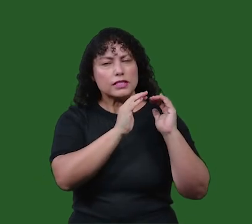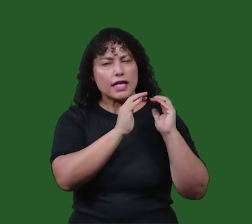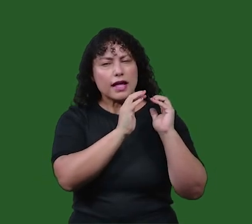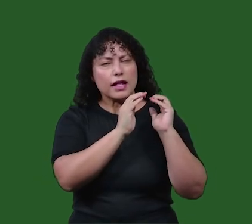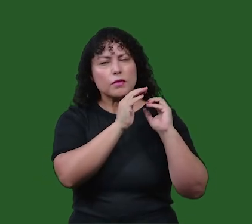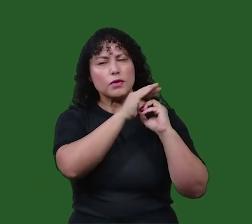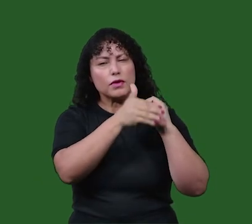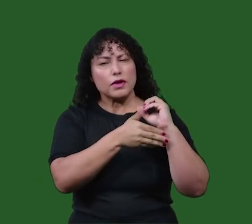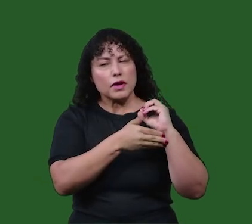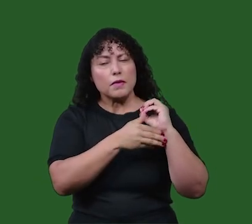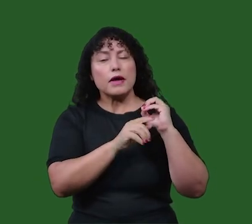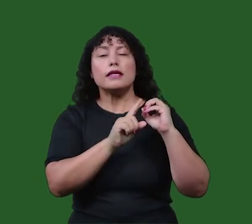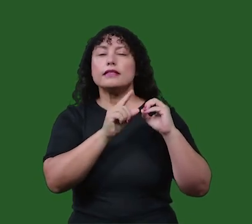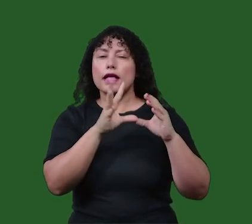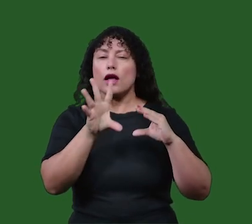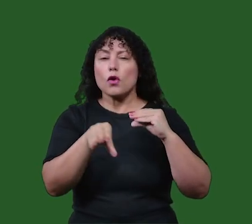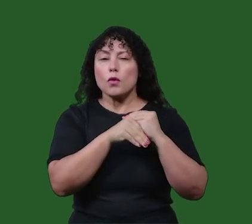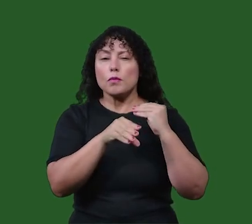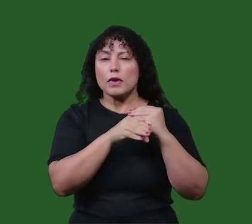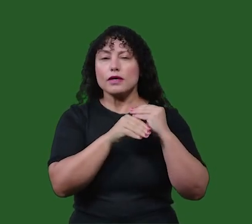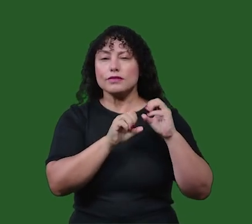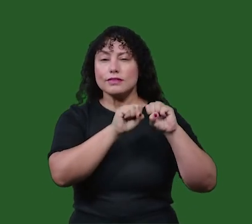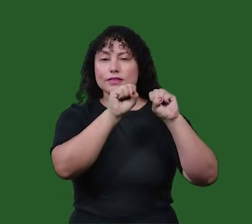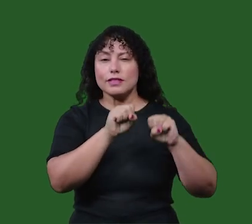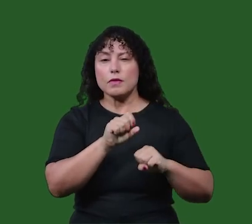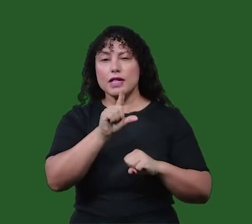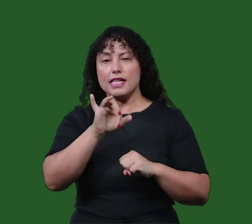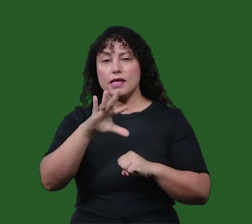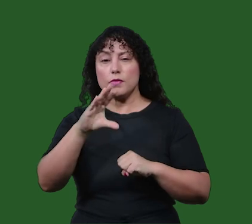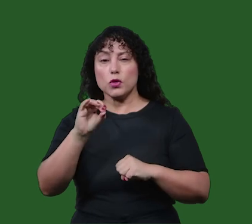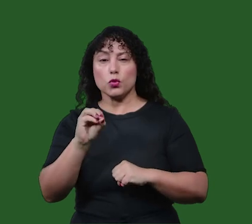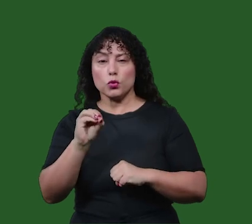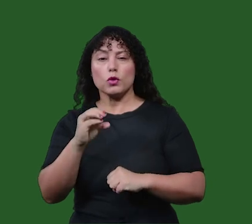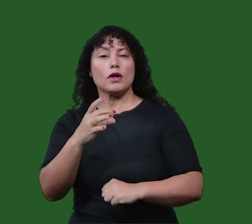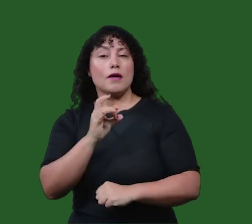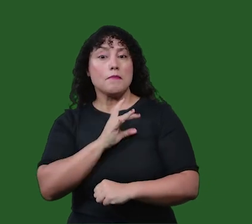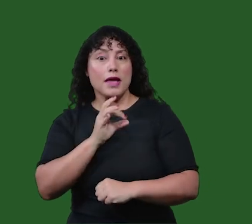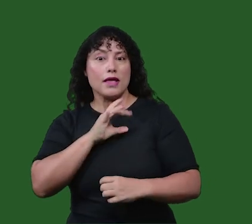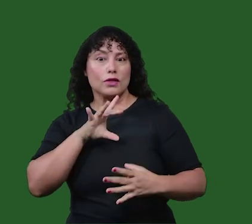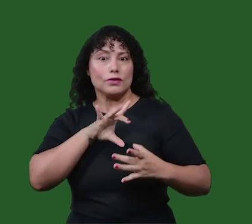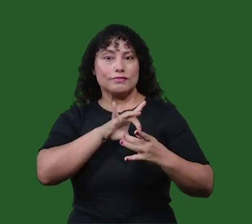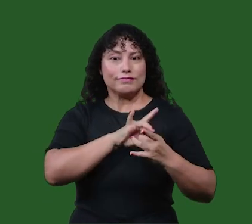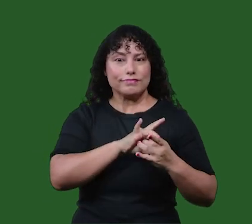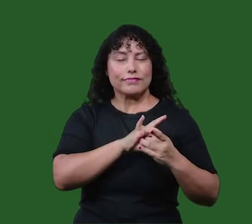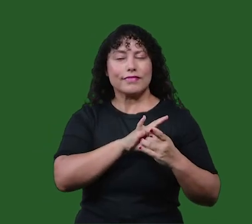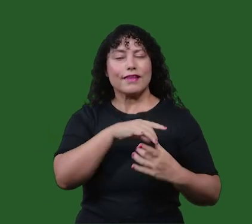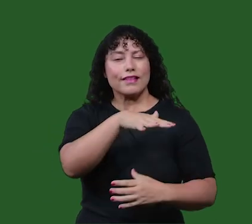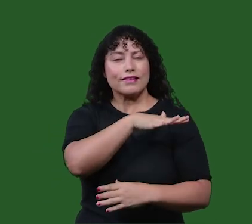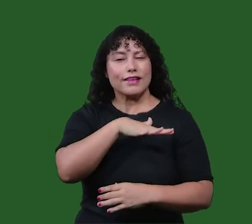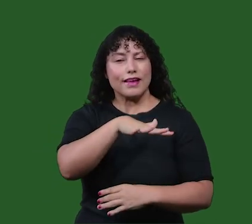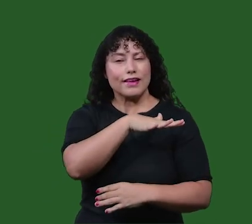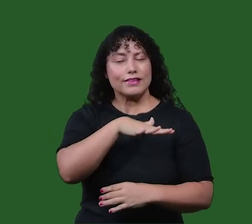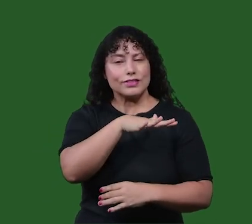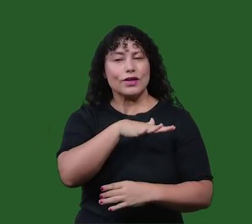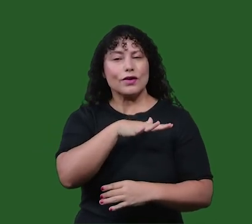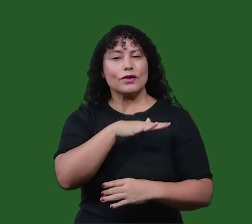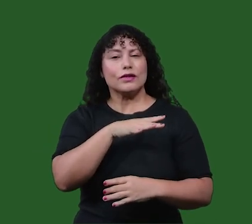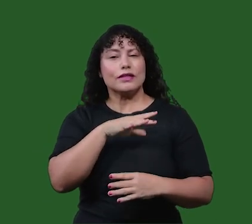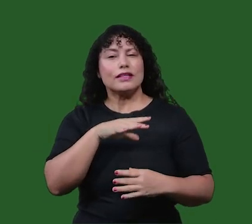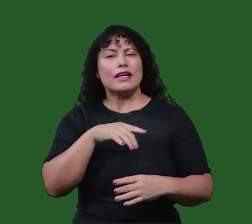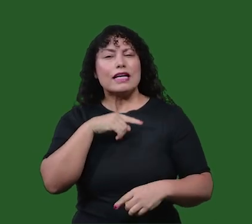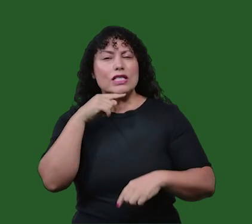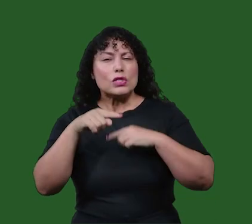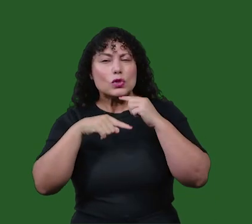pouquinho do cérebro, mas compõe o sistema límbico. Está ligado com o medo. Nosso medo está associado a essa região.